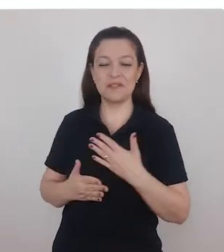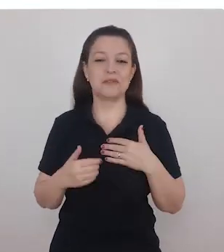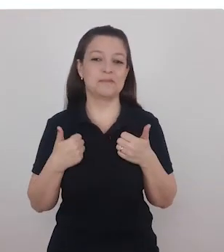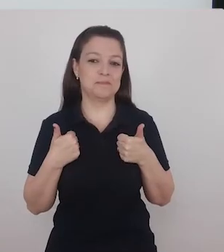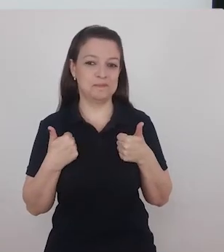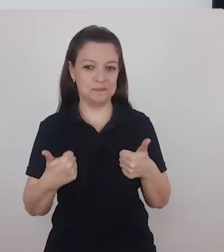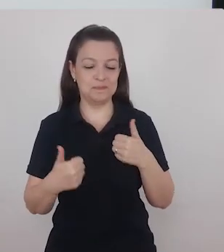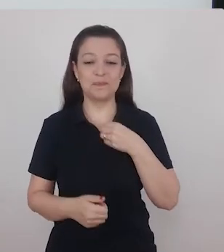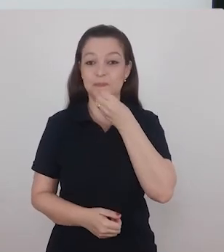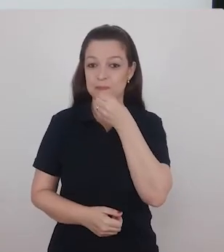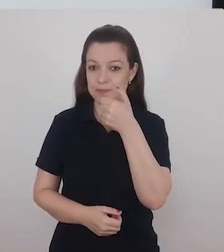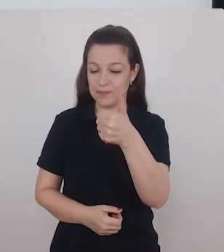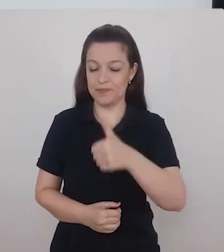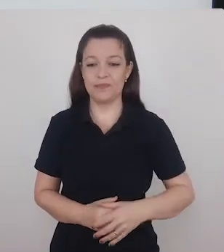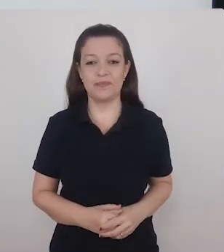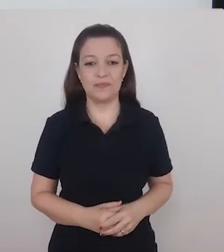bem. Agora, vamos lá?